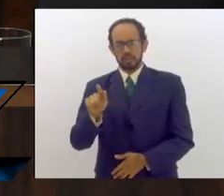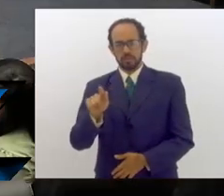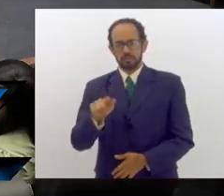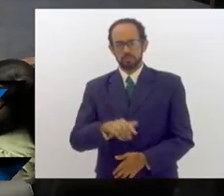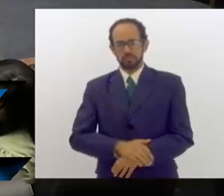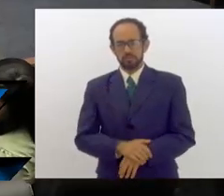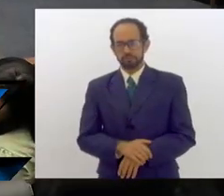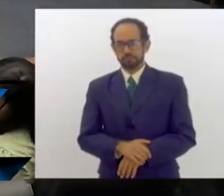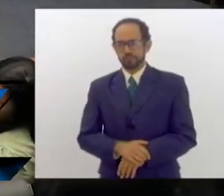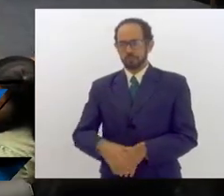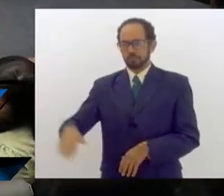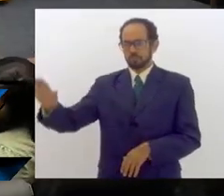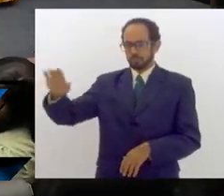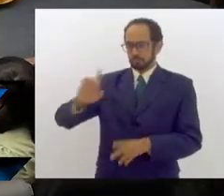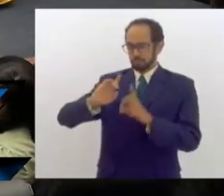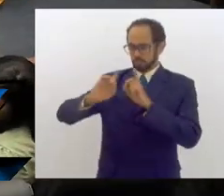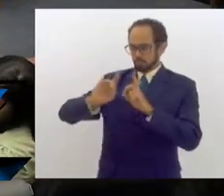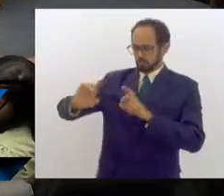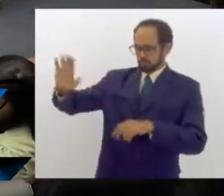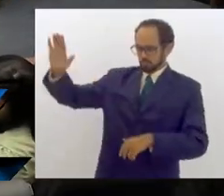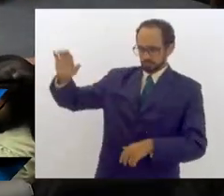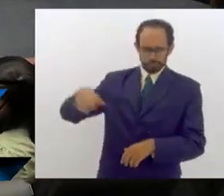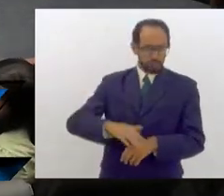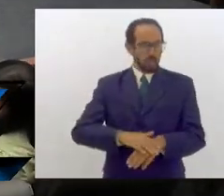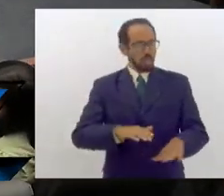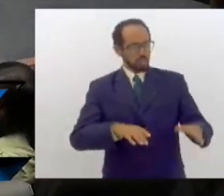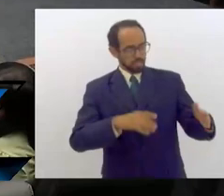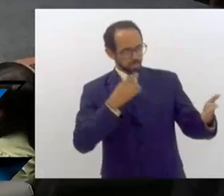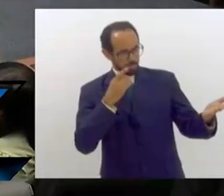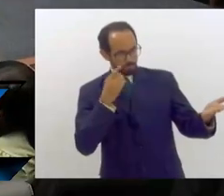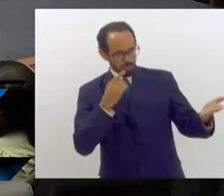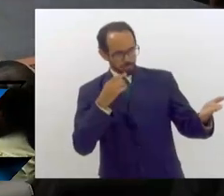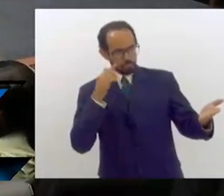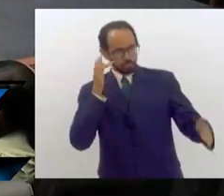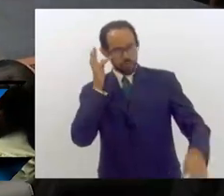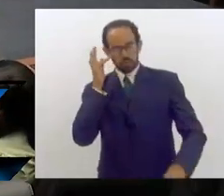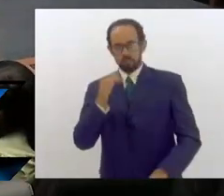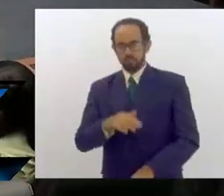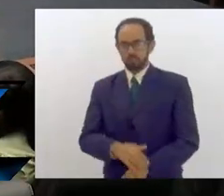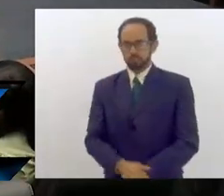para discutir Deputado Flávio Serafim